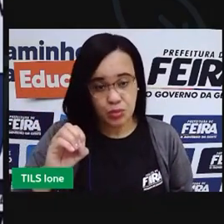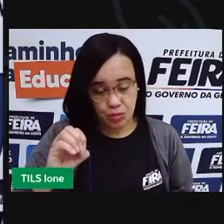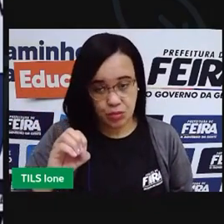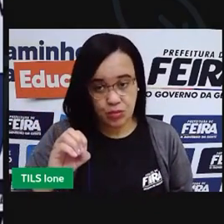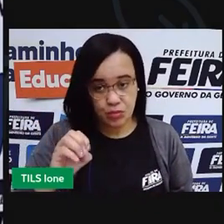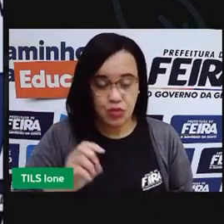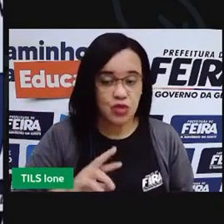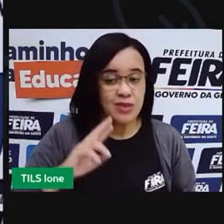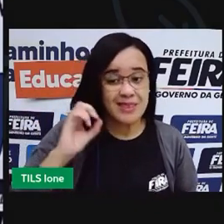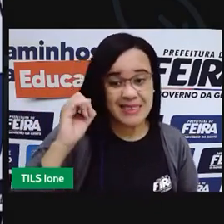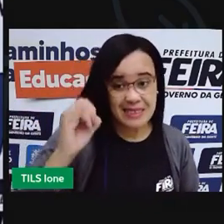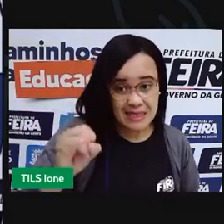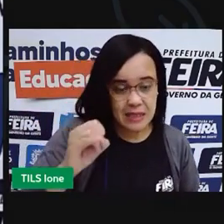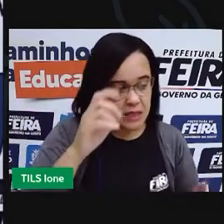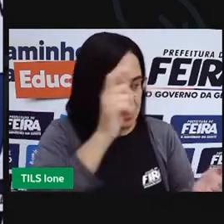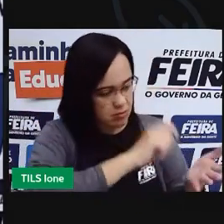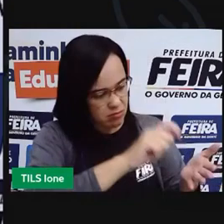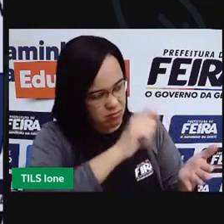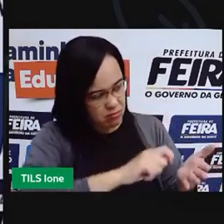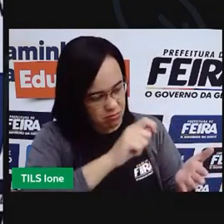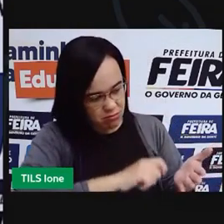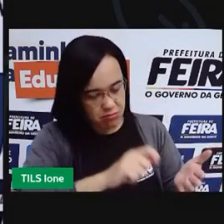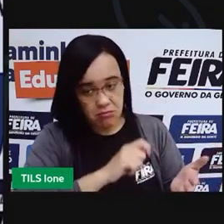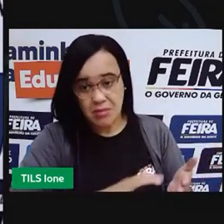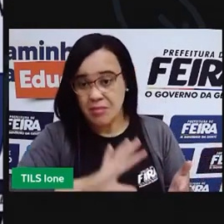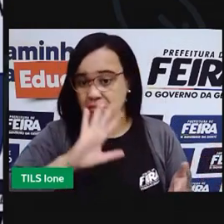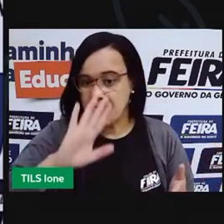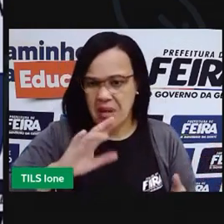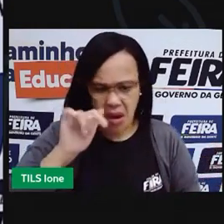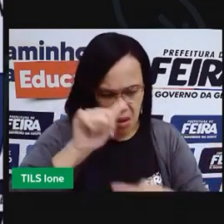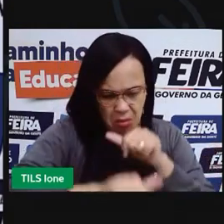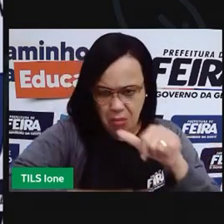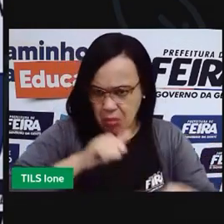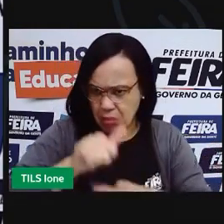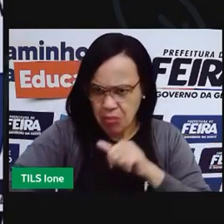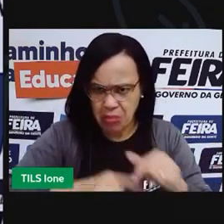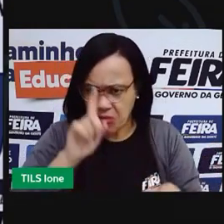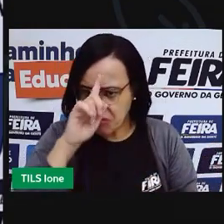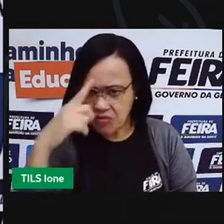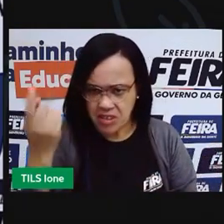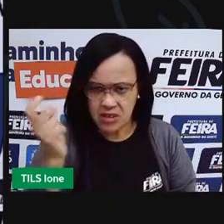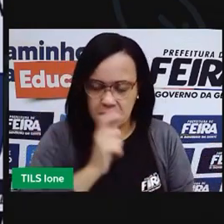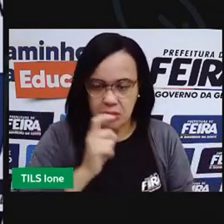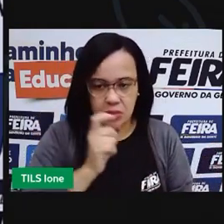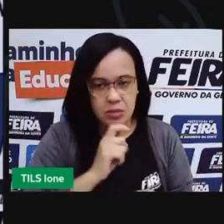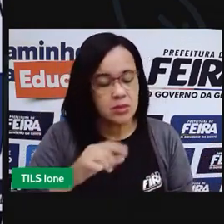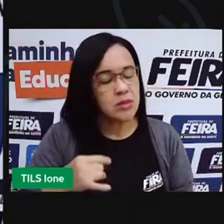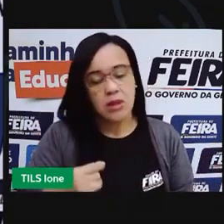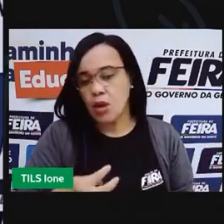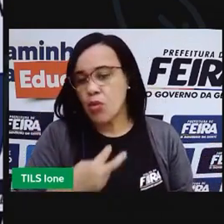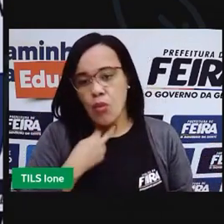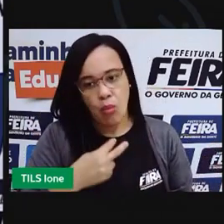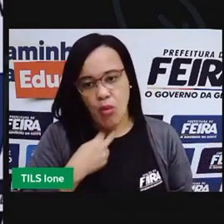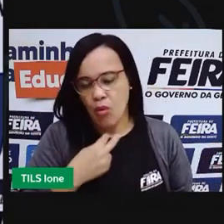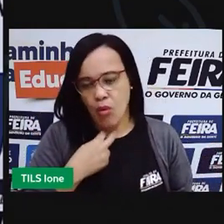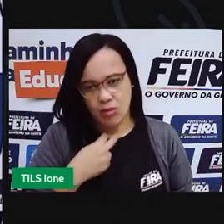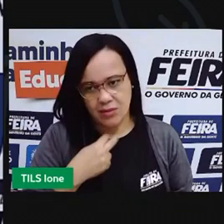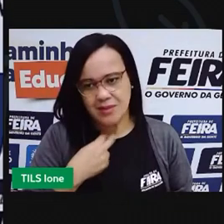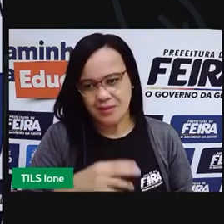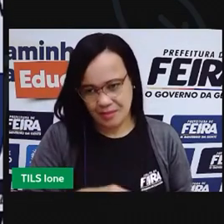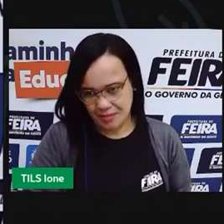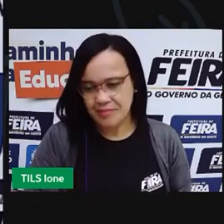referenciar é um crime, não pode se fazer. Mas quando o autor ou autora